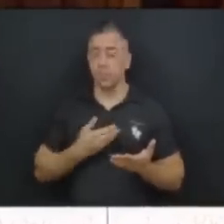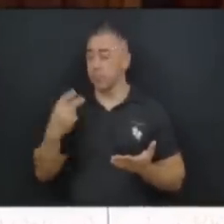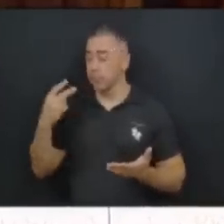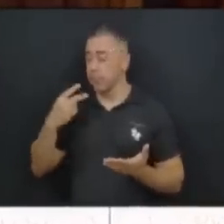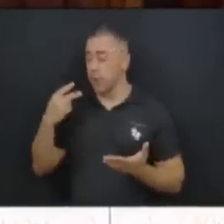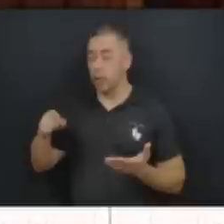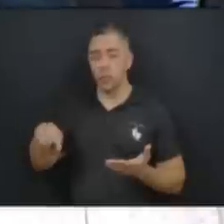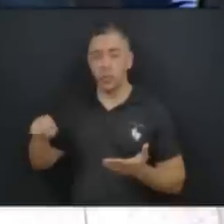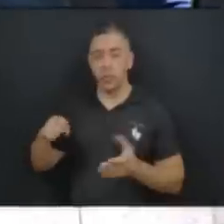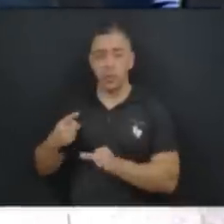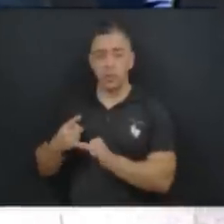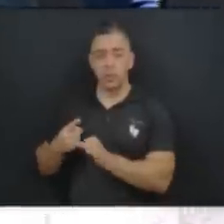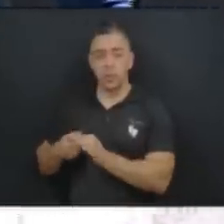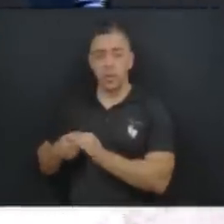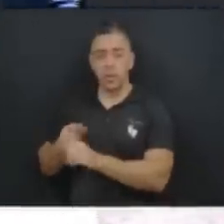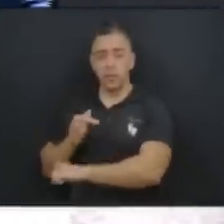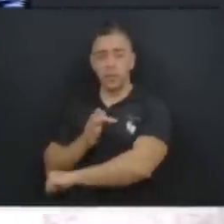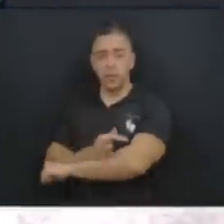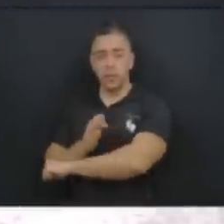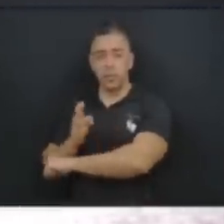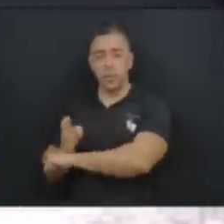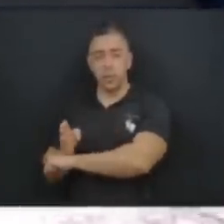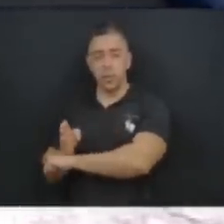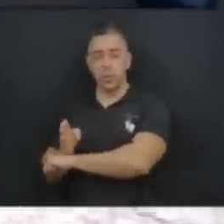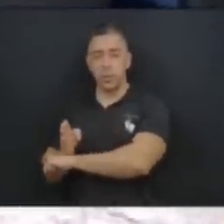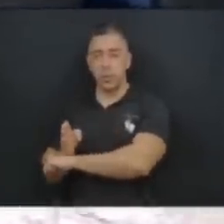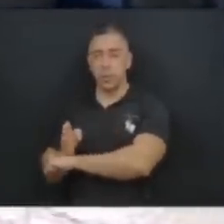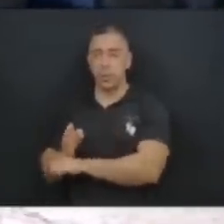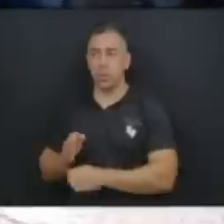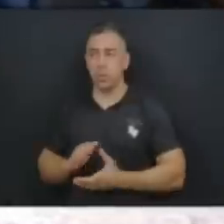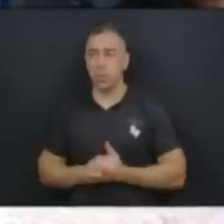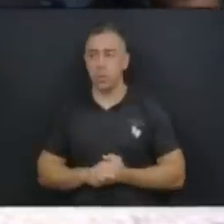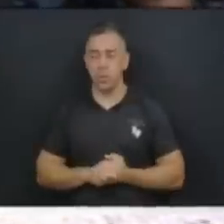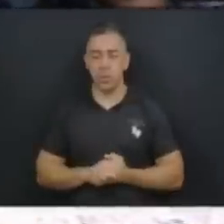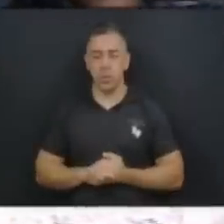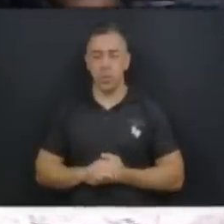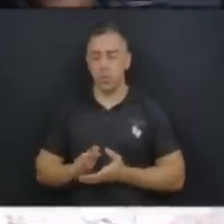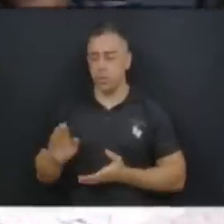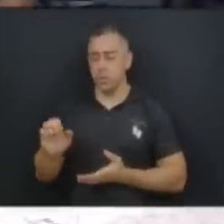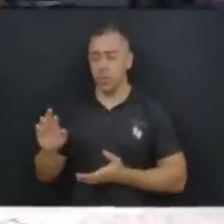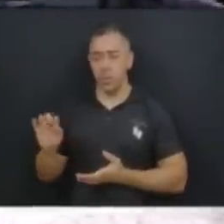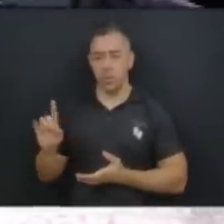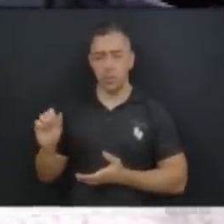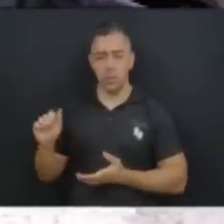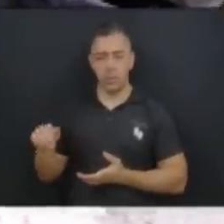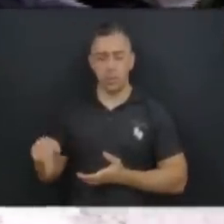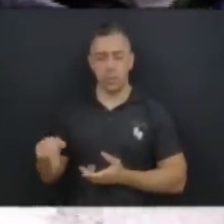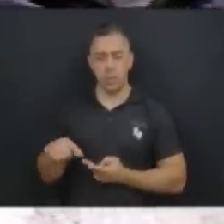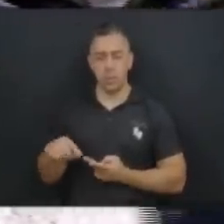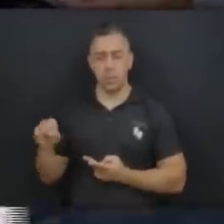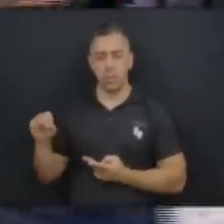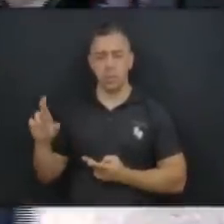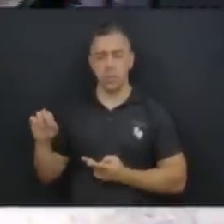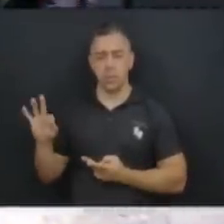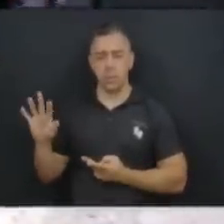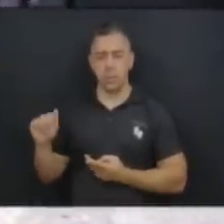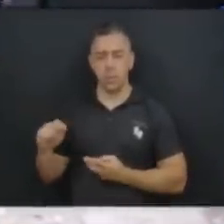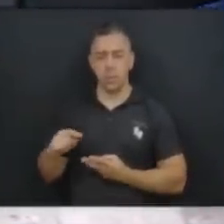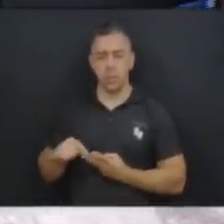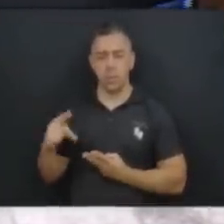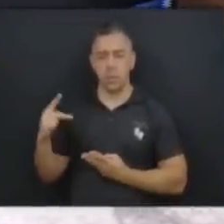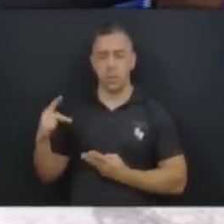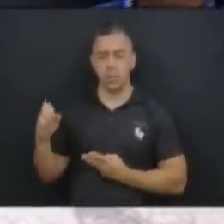vereadores de Francisco Beltrão o Uber de Raul saretta Pedro